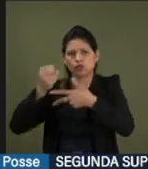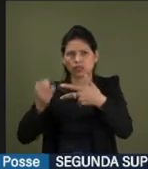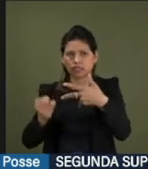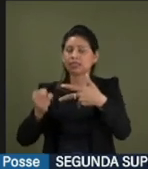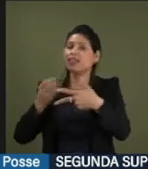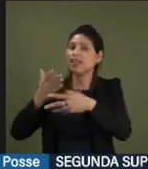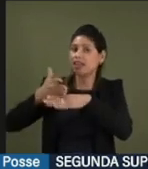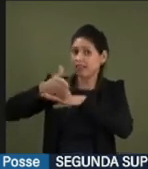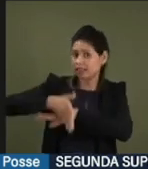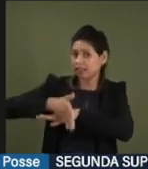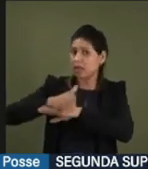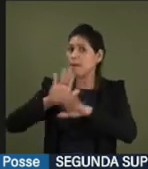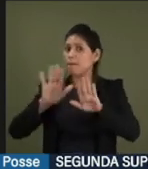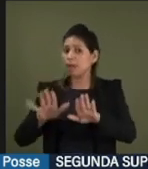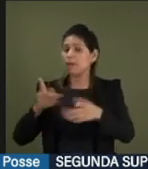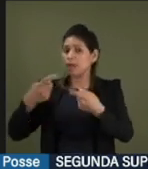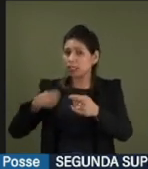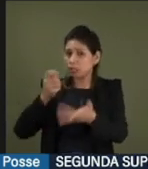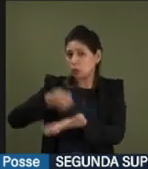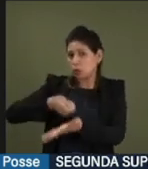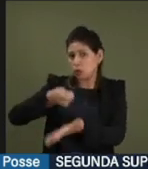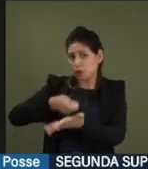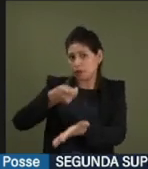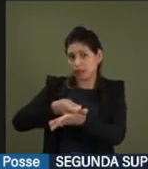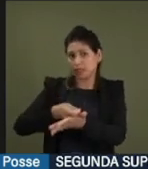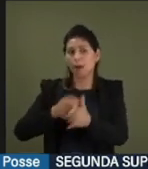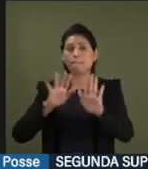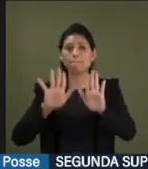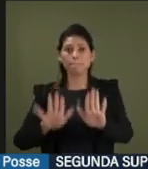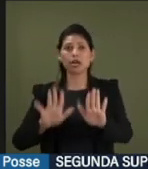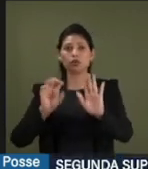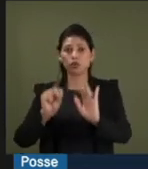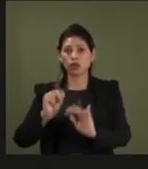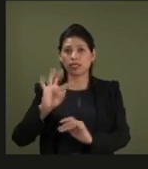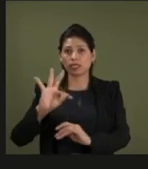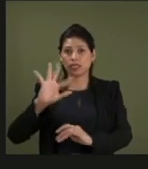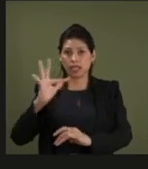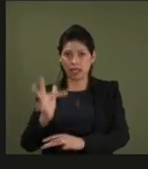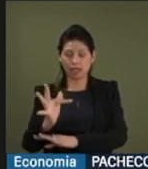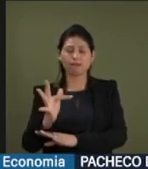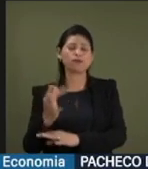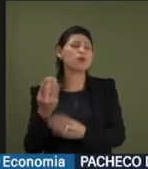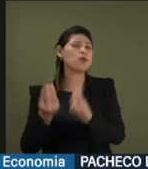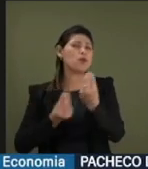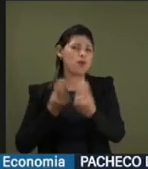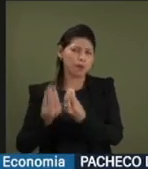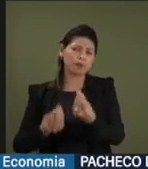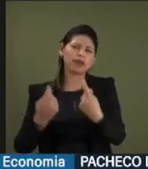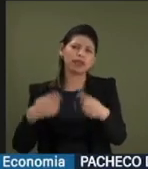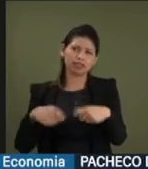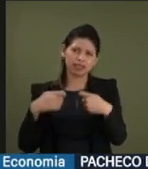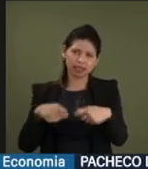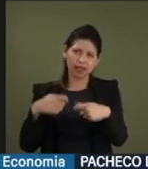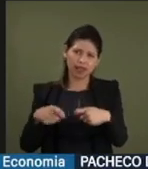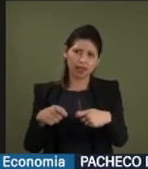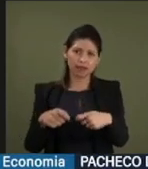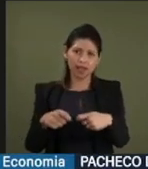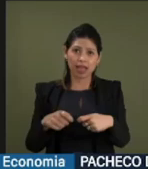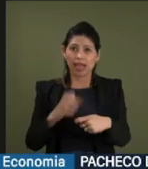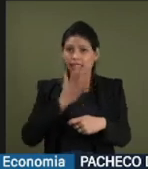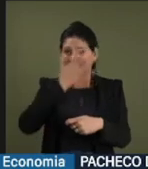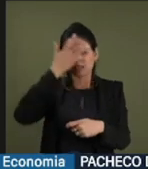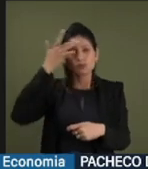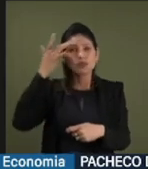mas não com o STF arrolando todo mundo para si, né? Porque essas